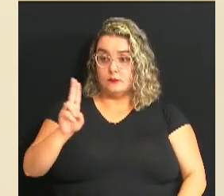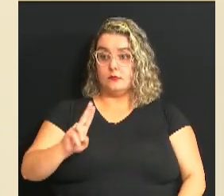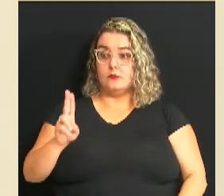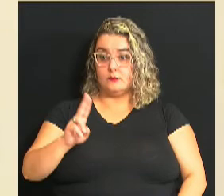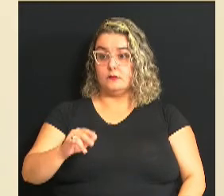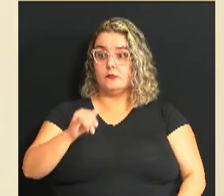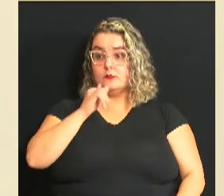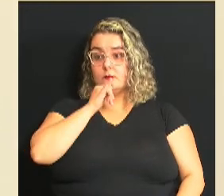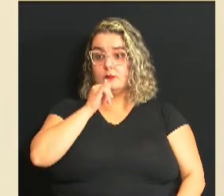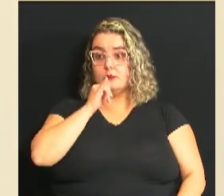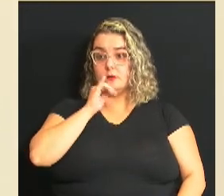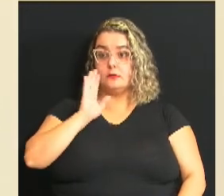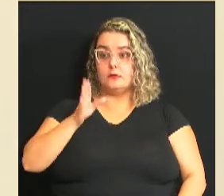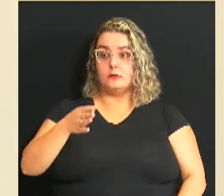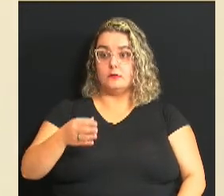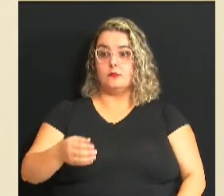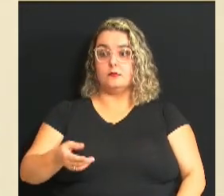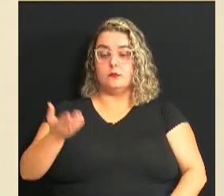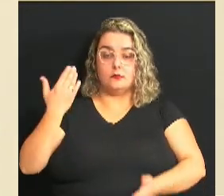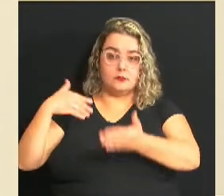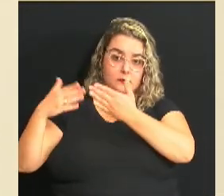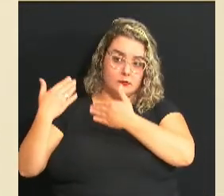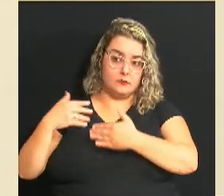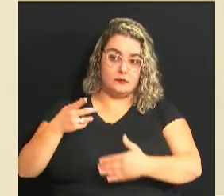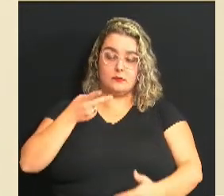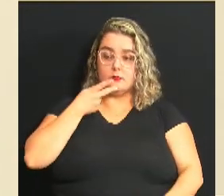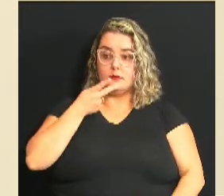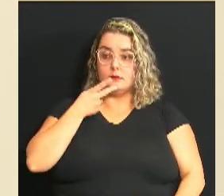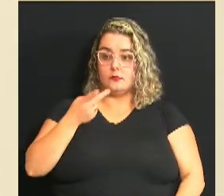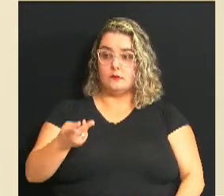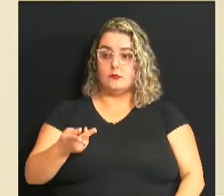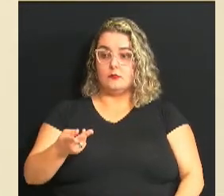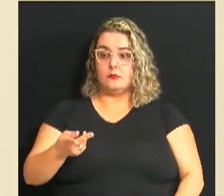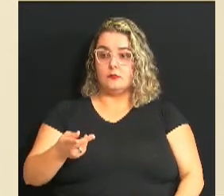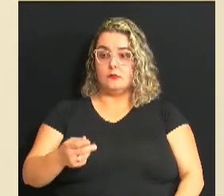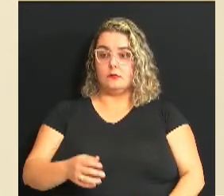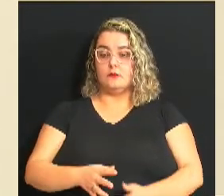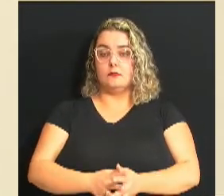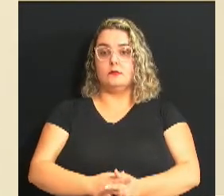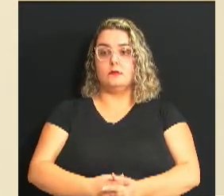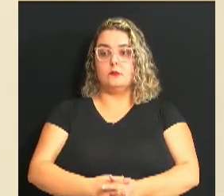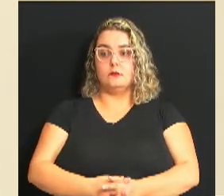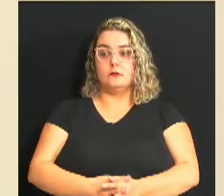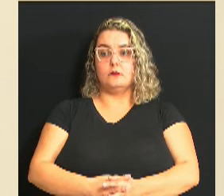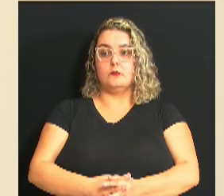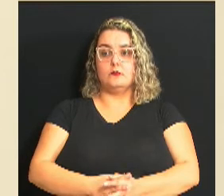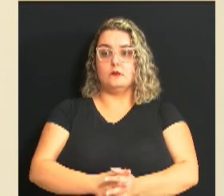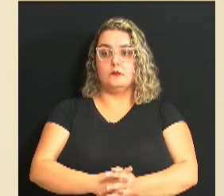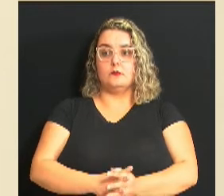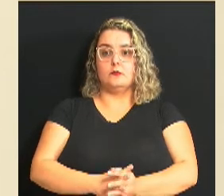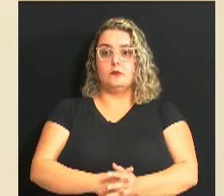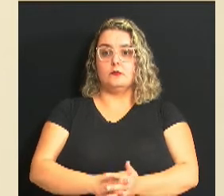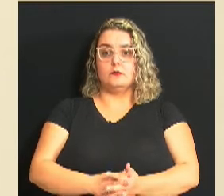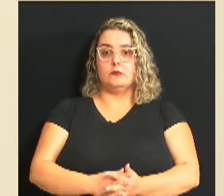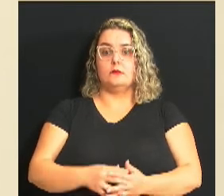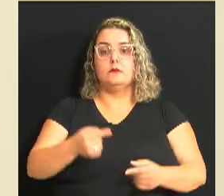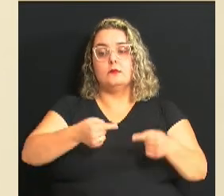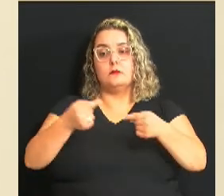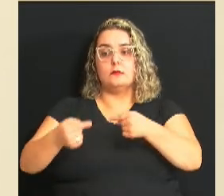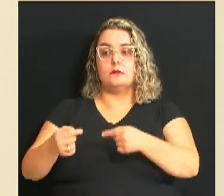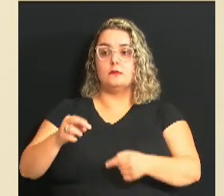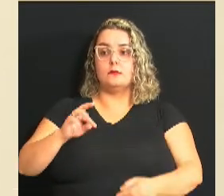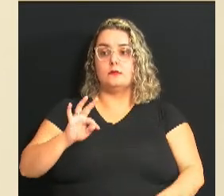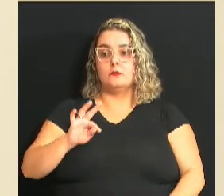que nós já trouxemos outras vezes, que nós discutíamos aqui há pouco aquela ideia da